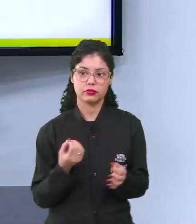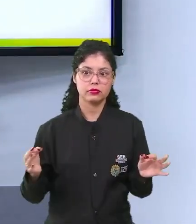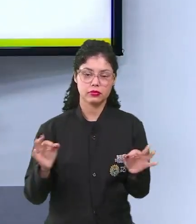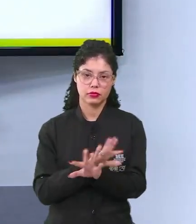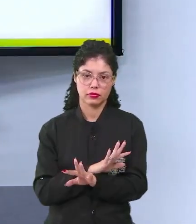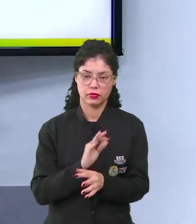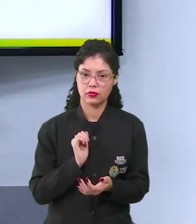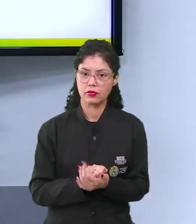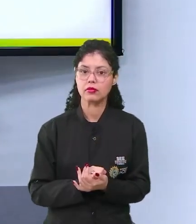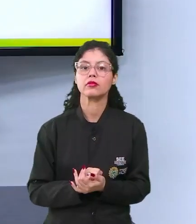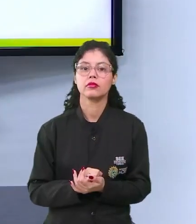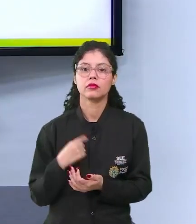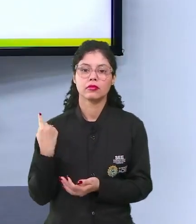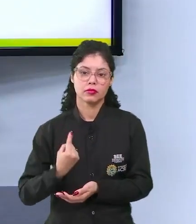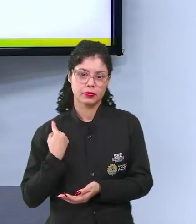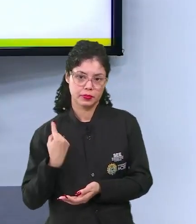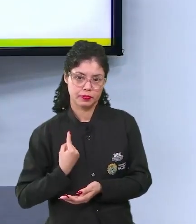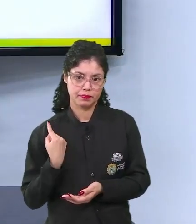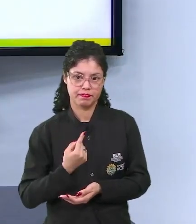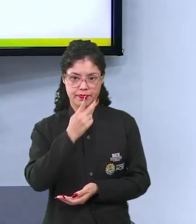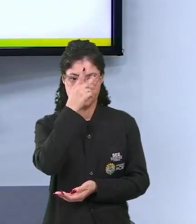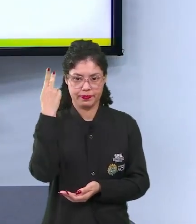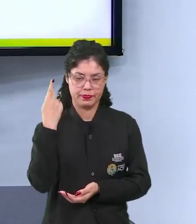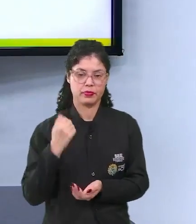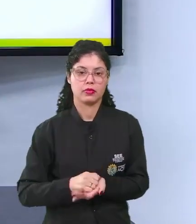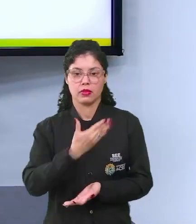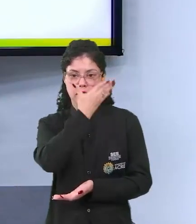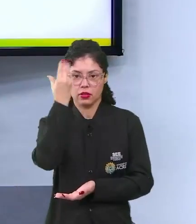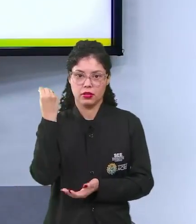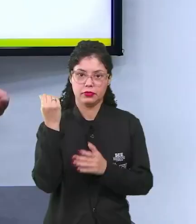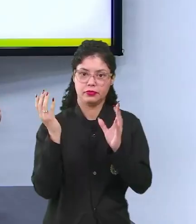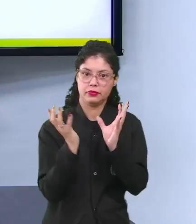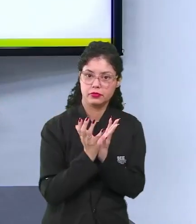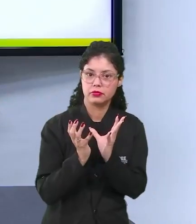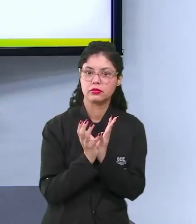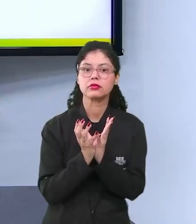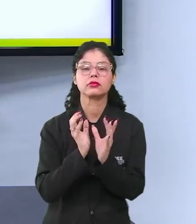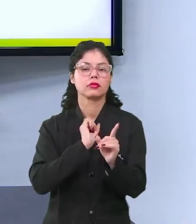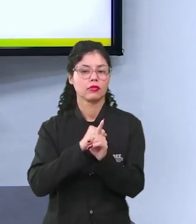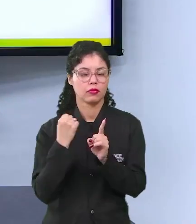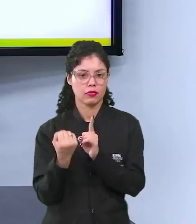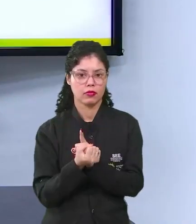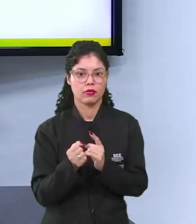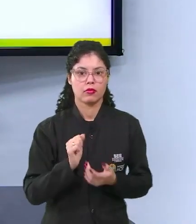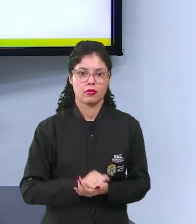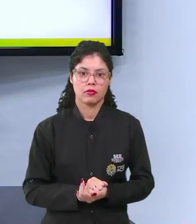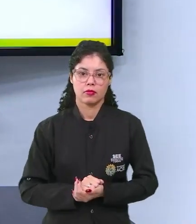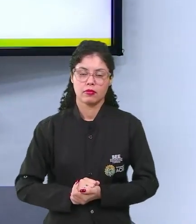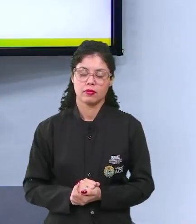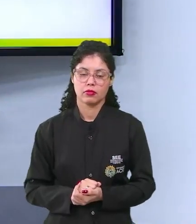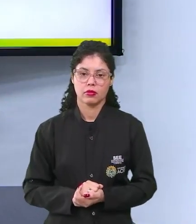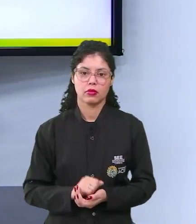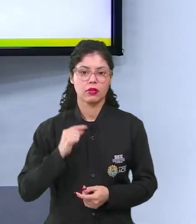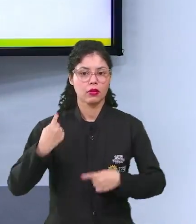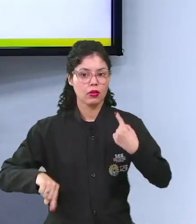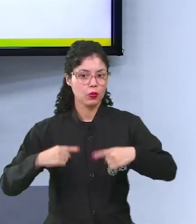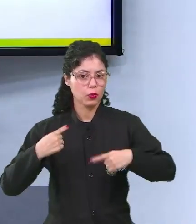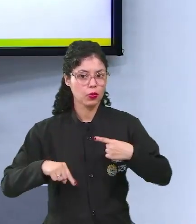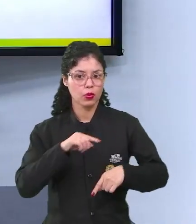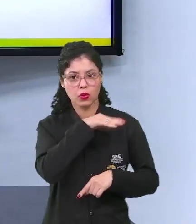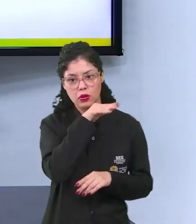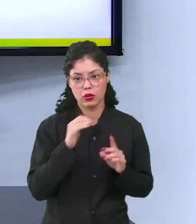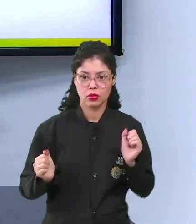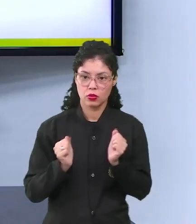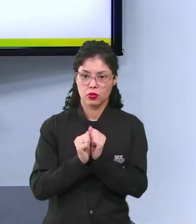se tornando individualista e esquecendo que somos o animal político, aquele que só